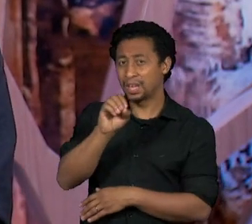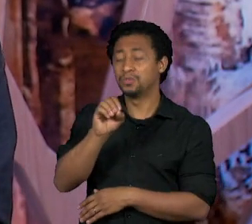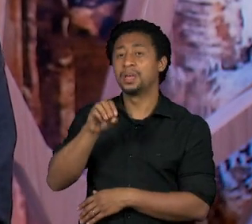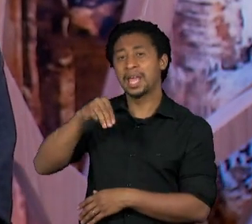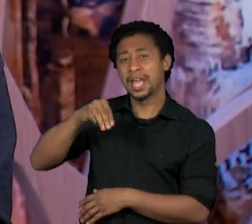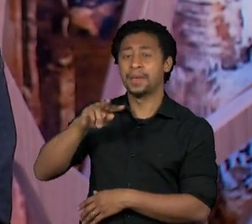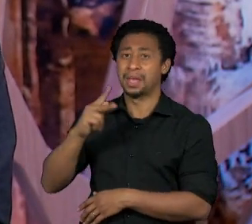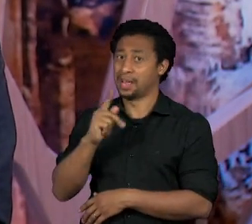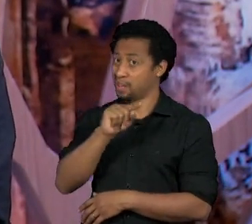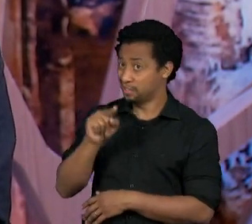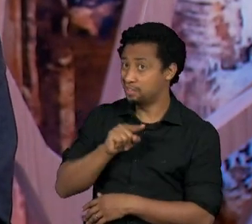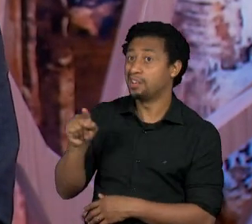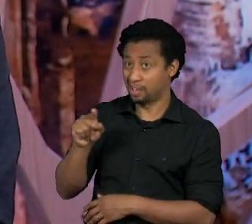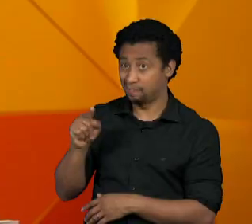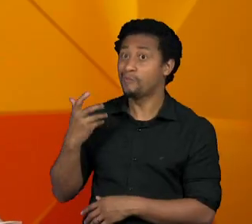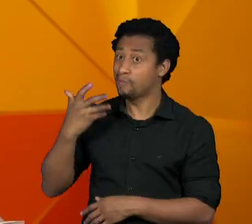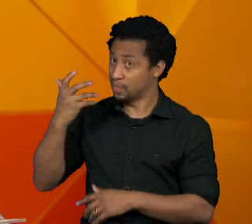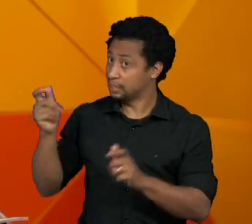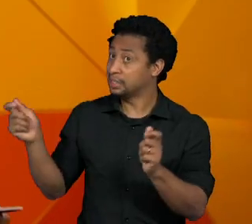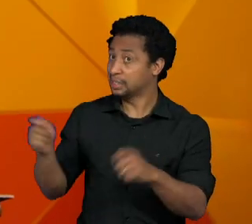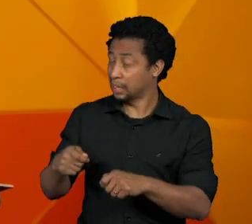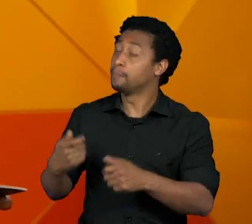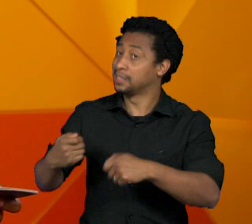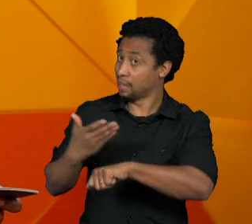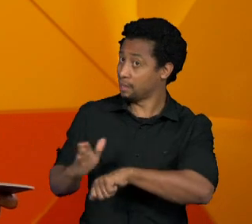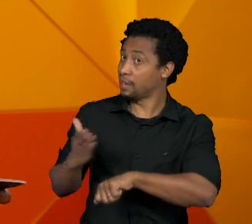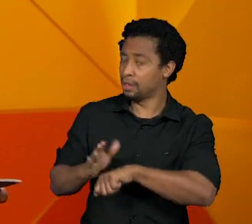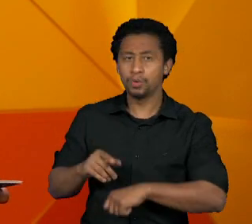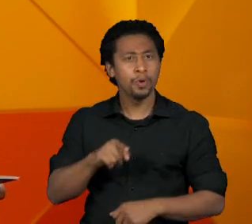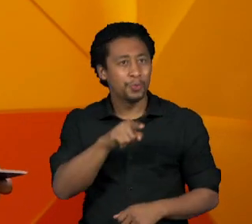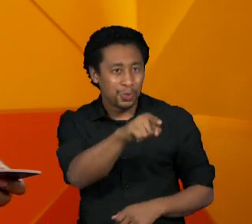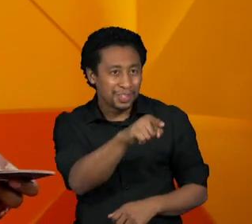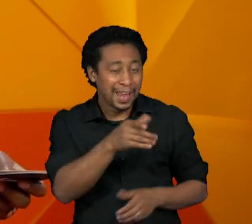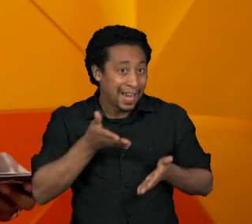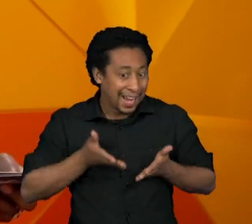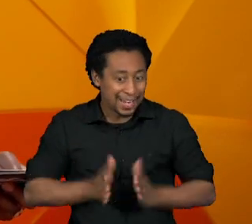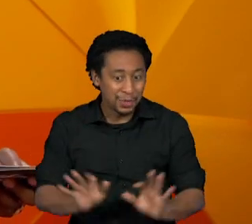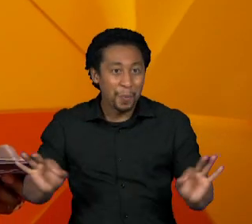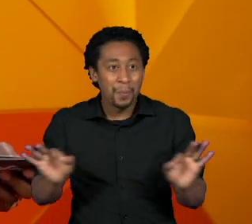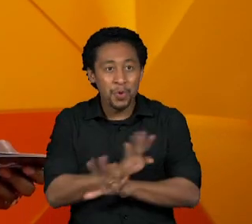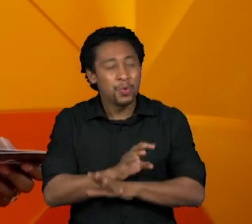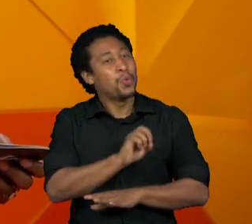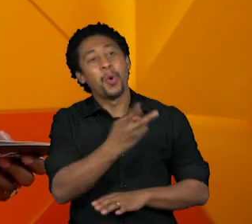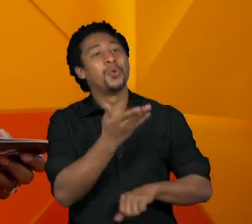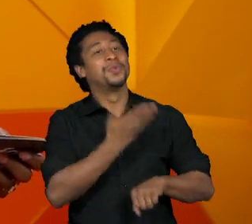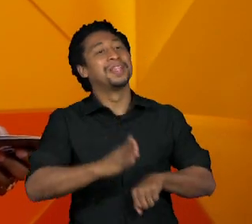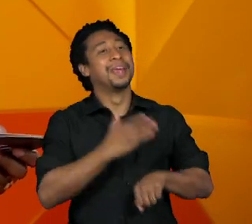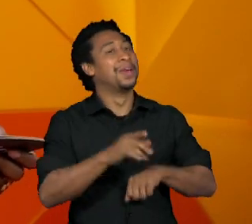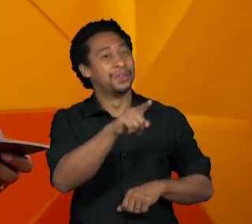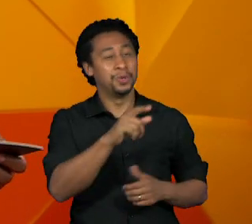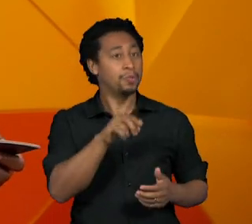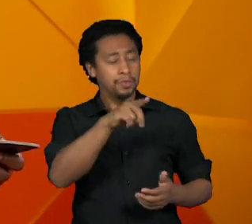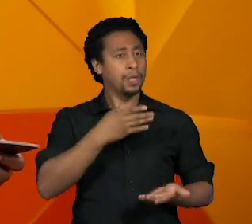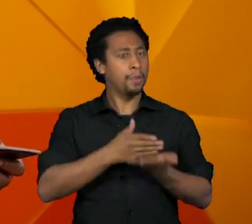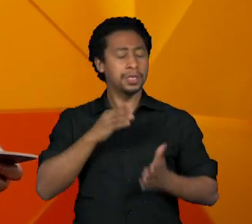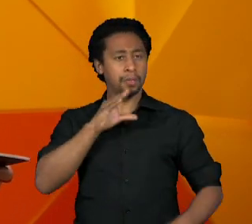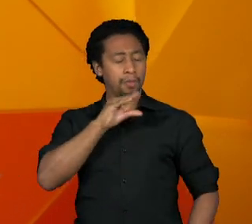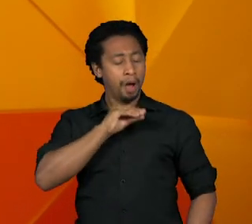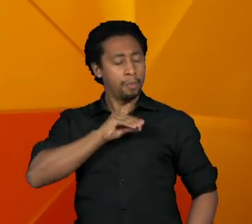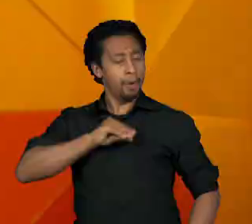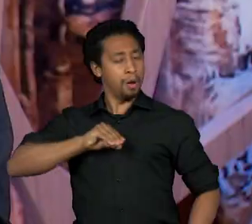é treino, treino. Para você foi treino ou você já nasceu com esse dom? Porque você abre a boca e já começa a falar e já